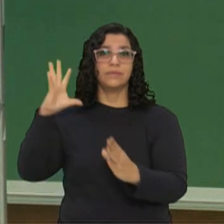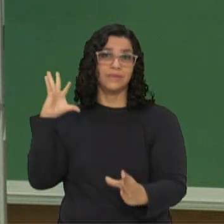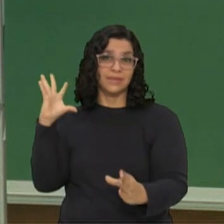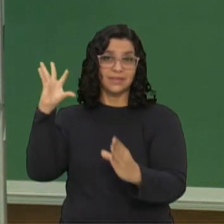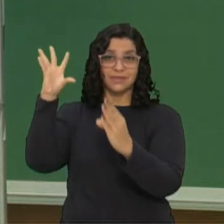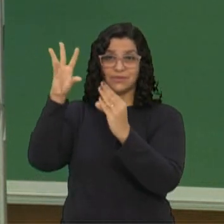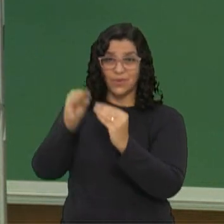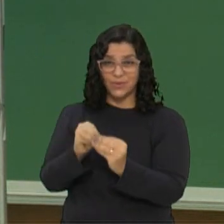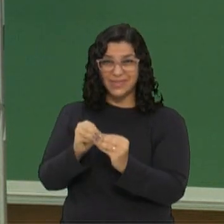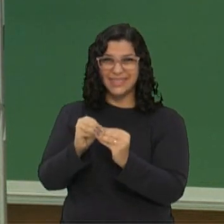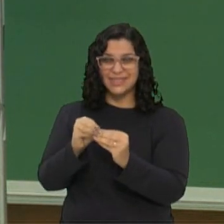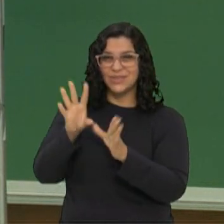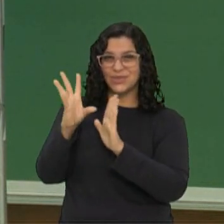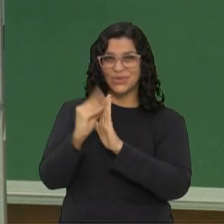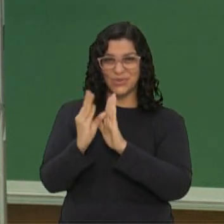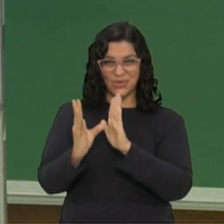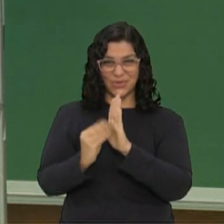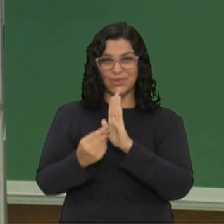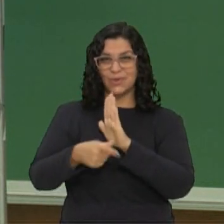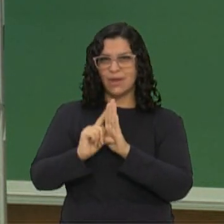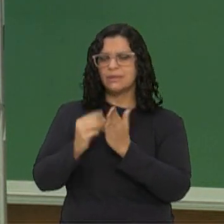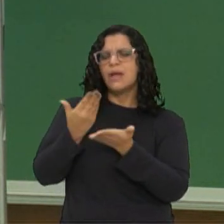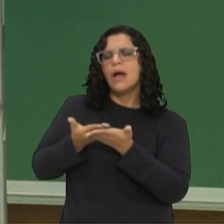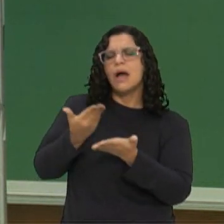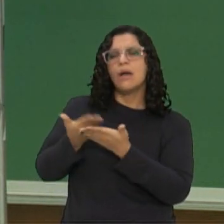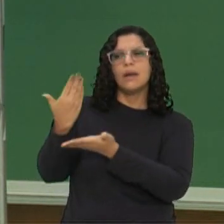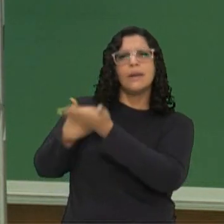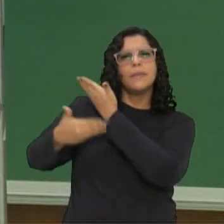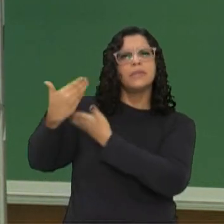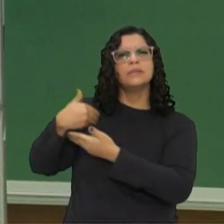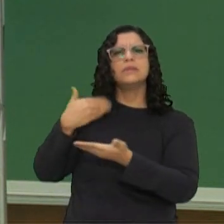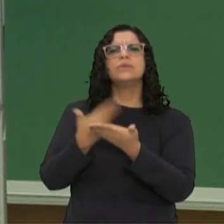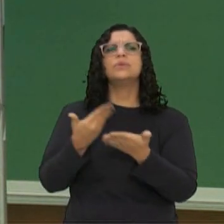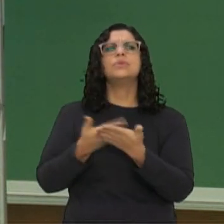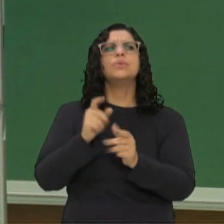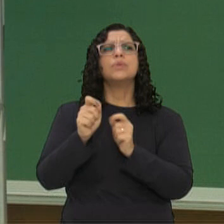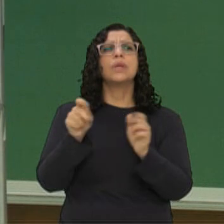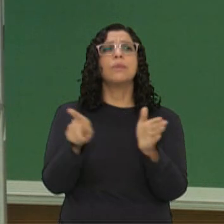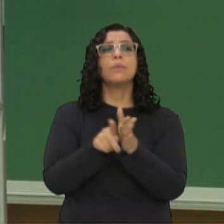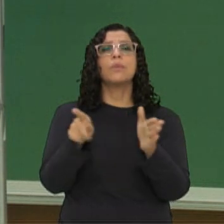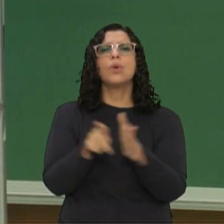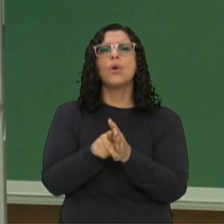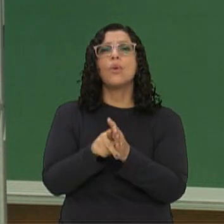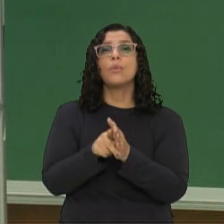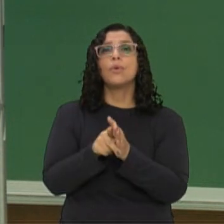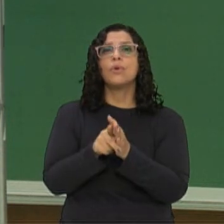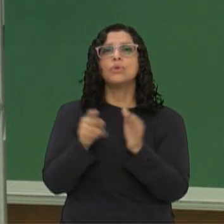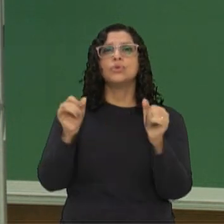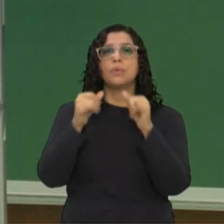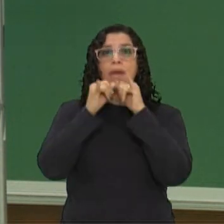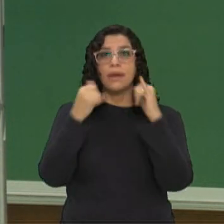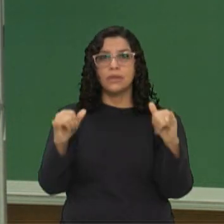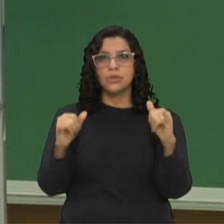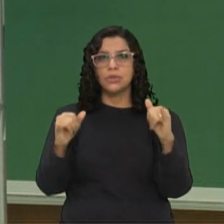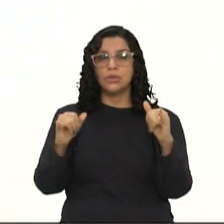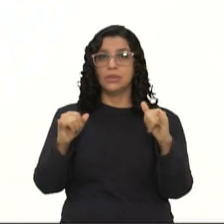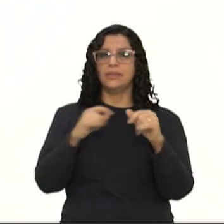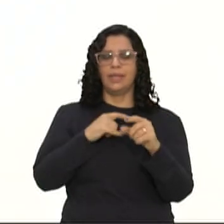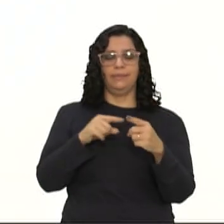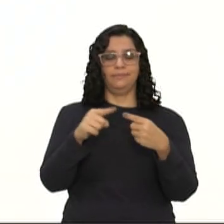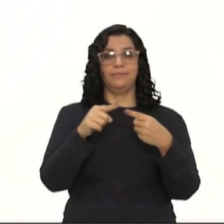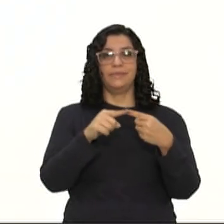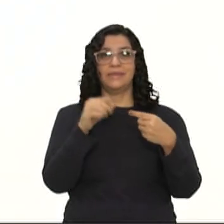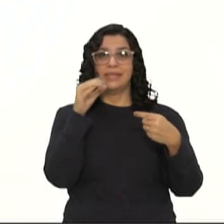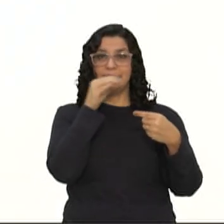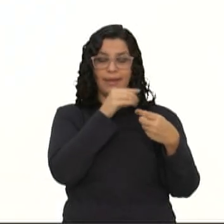retomando as nossas atividades antes, né? Na aula passada, nós vimos aqui os efeitos da corrente, o efeito térmico, o